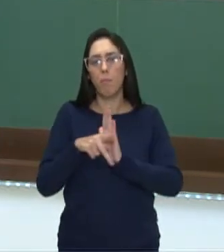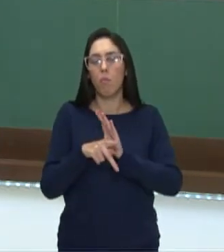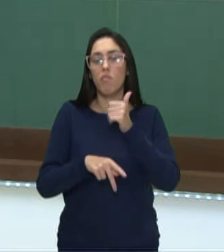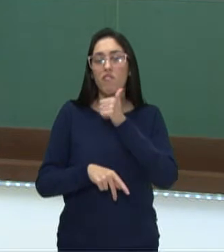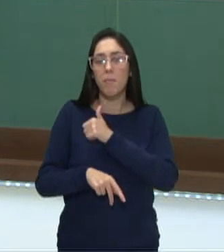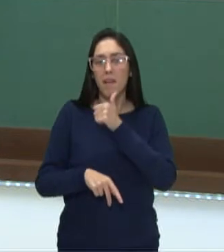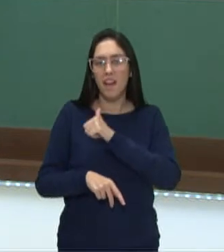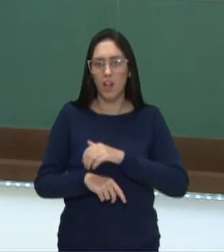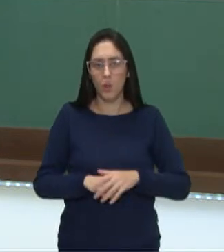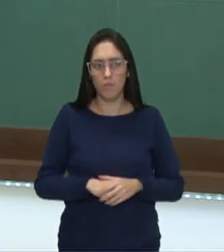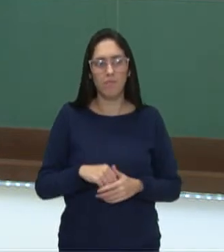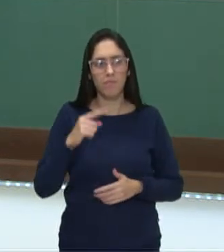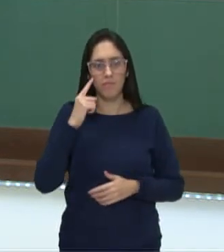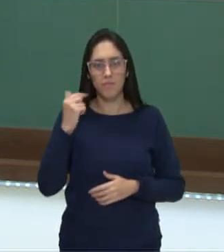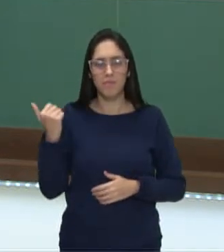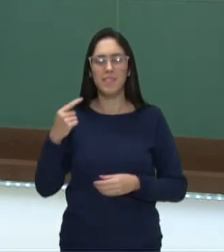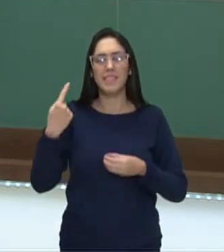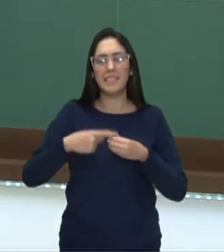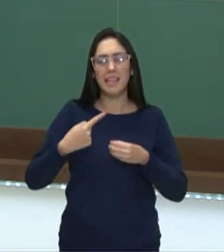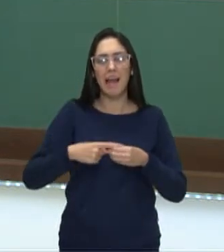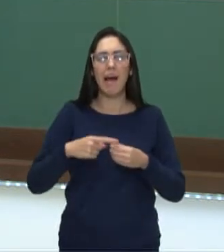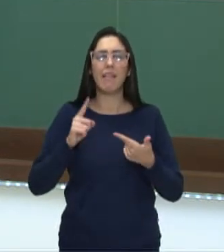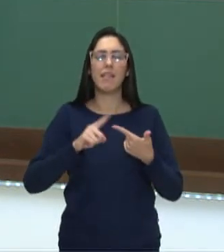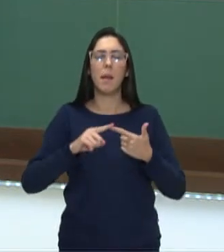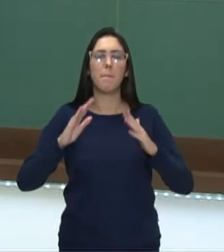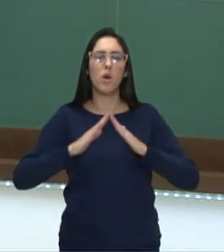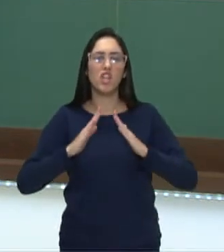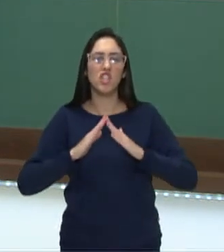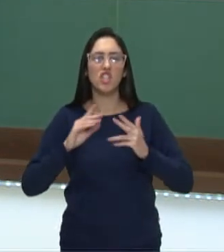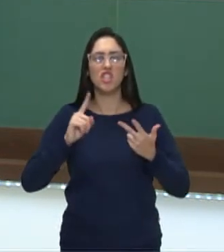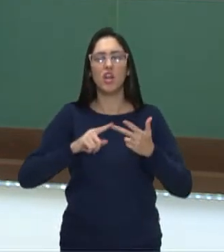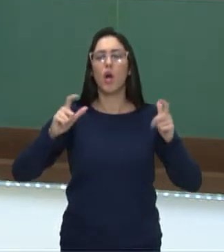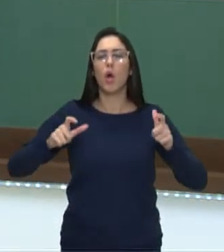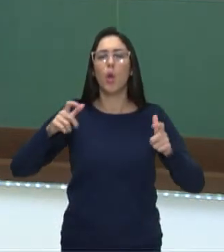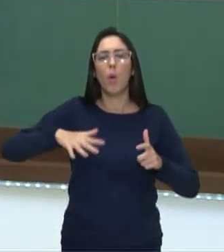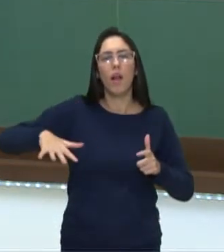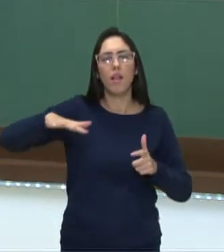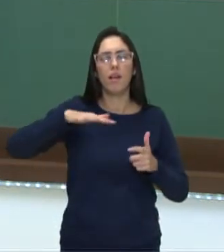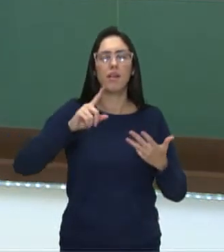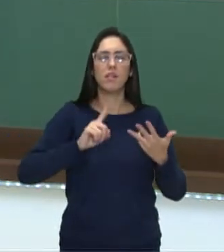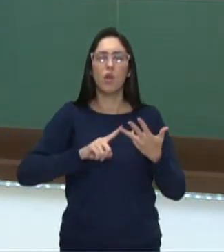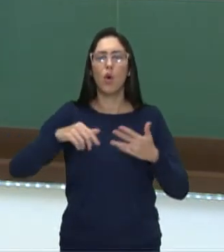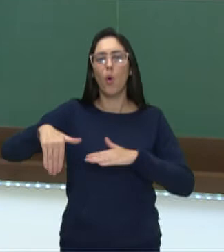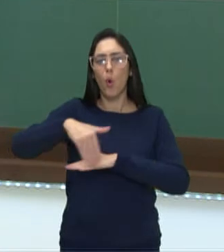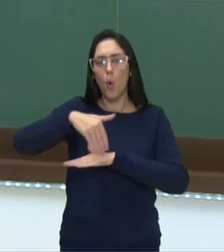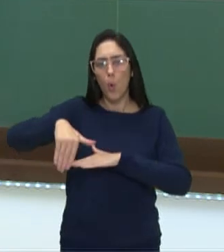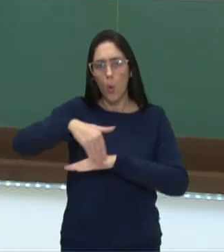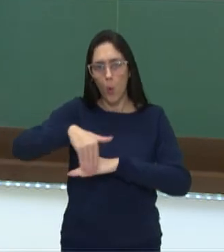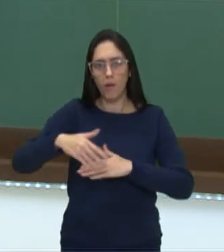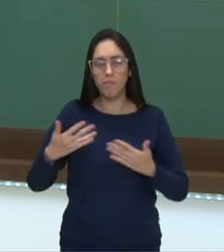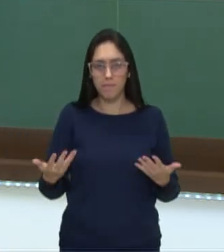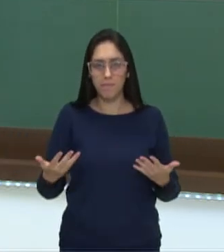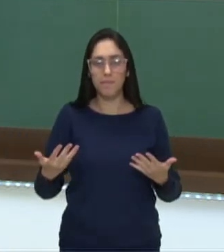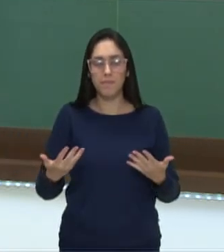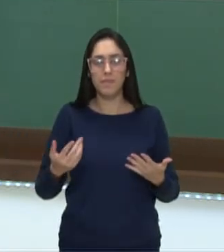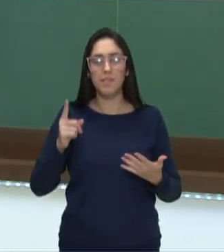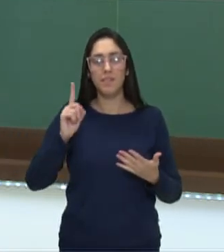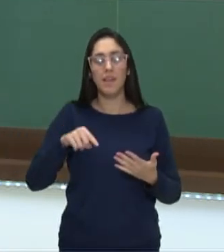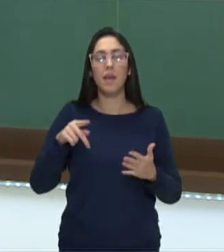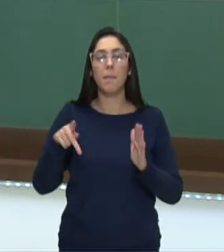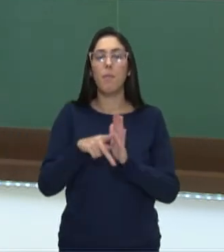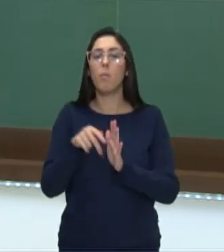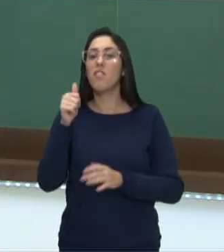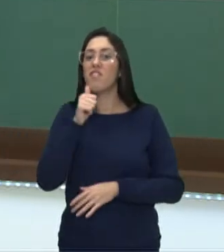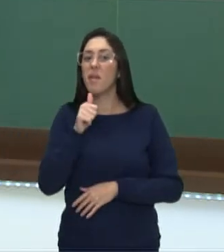né? Cidade, moradia, localidade, rua, tá? Lembrando que o gênero feminino e